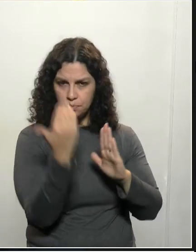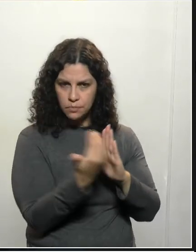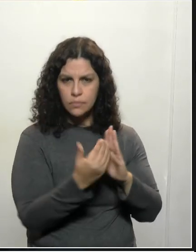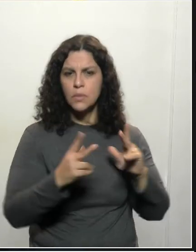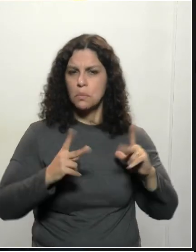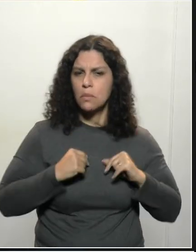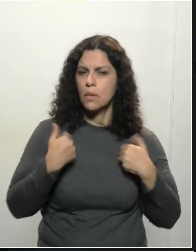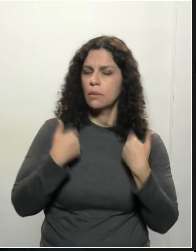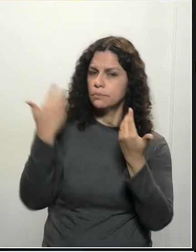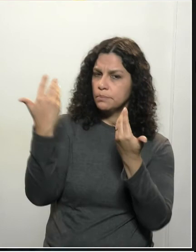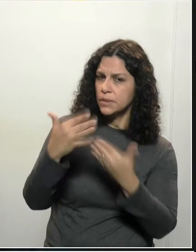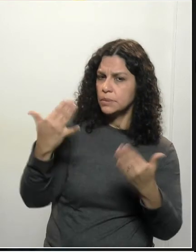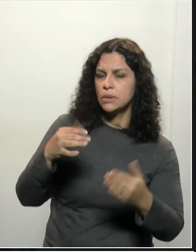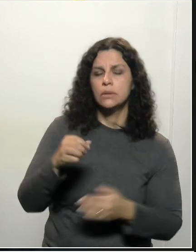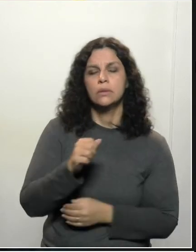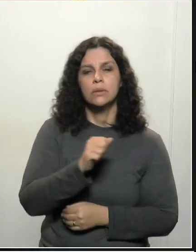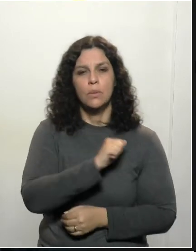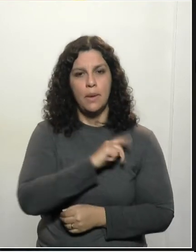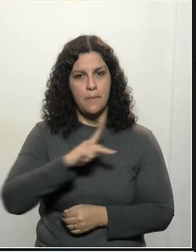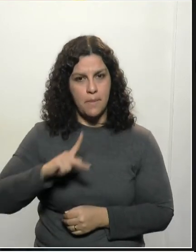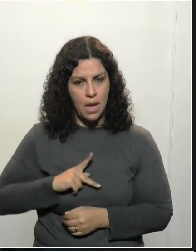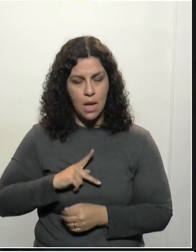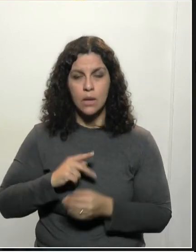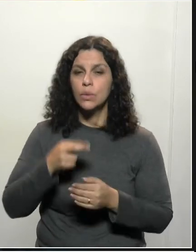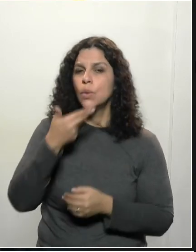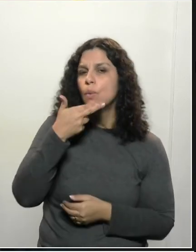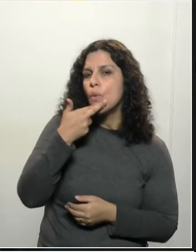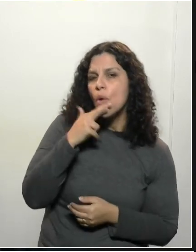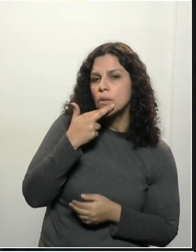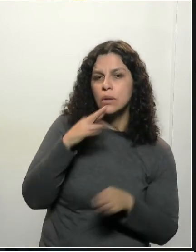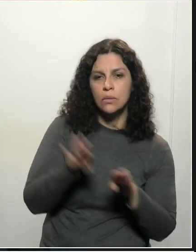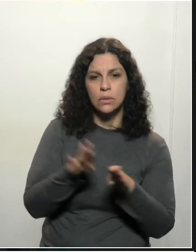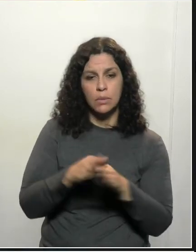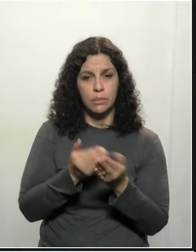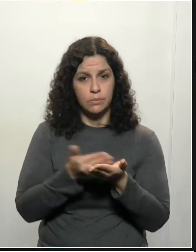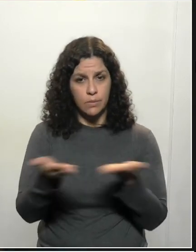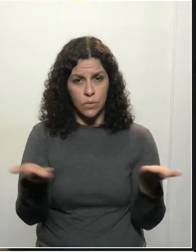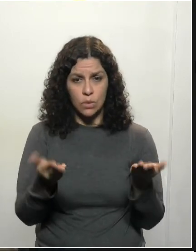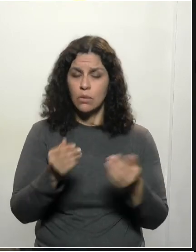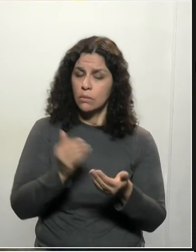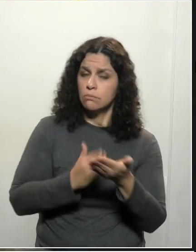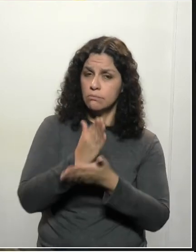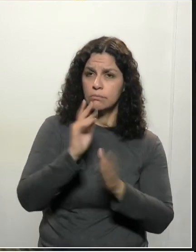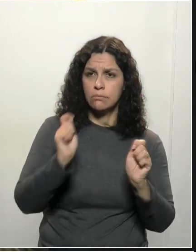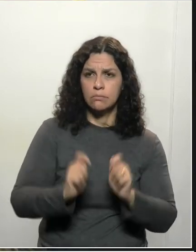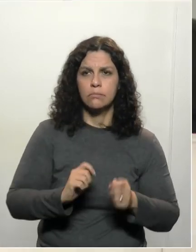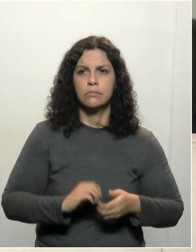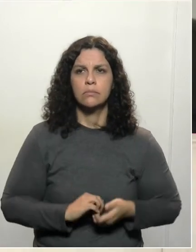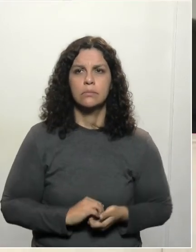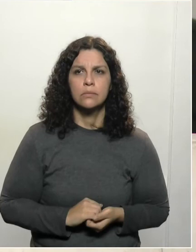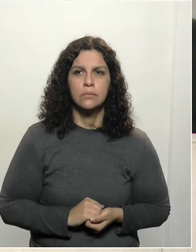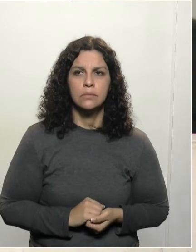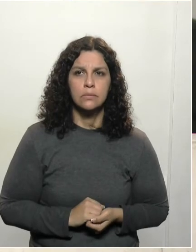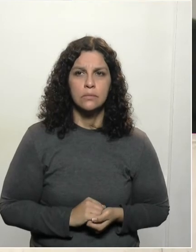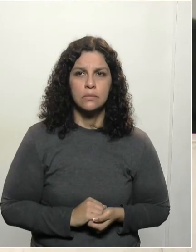É, parabéns ao deputado Alexandre Amaro pela iniciativa e o parecer é favorável.